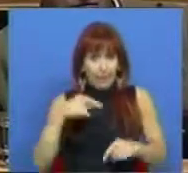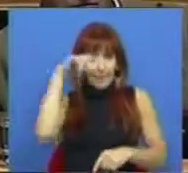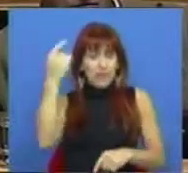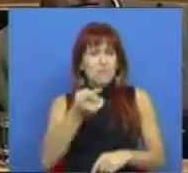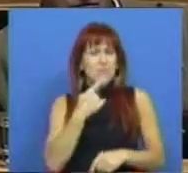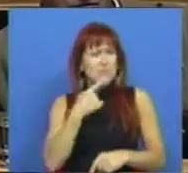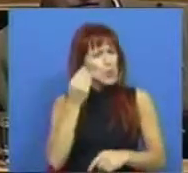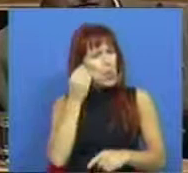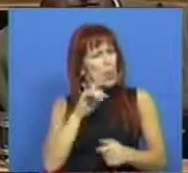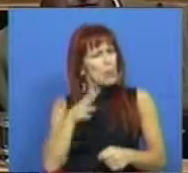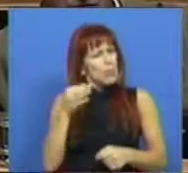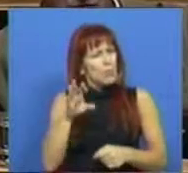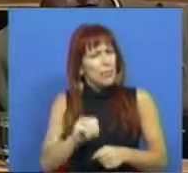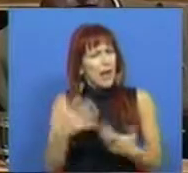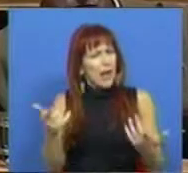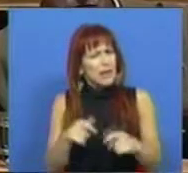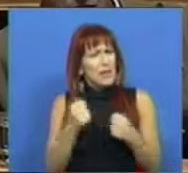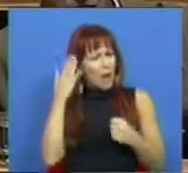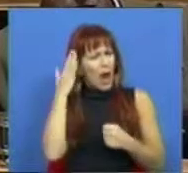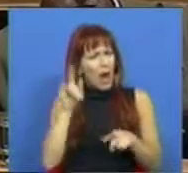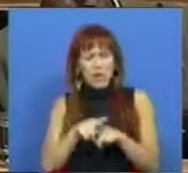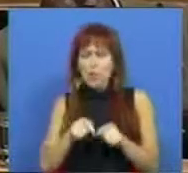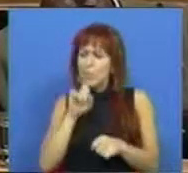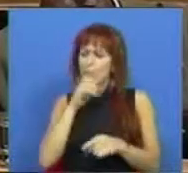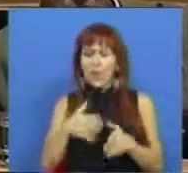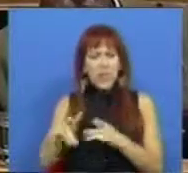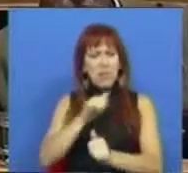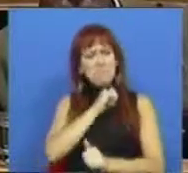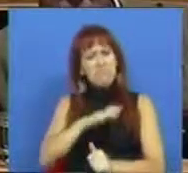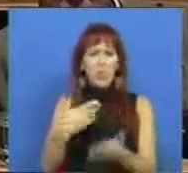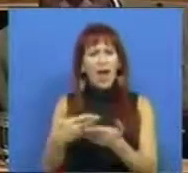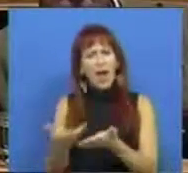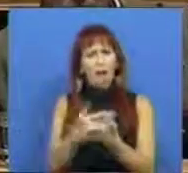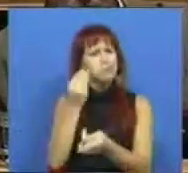difícil perceber como é que o Partido Socialista considera que este pode ser um caminho viável para a nossa economia.